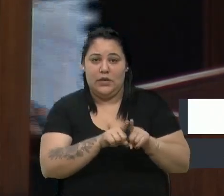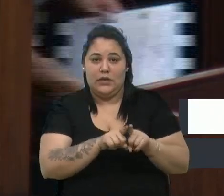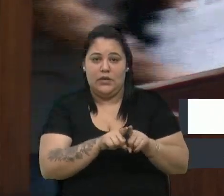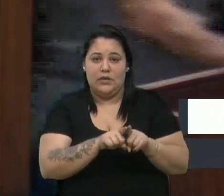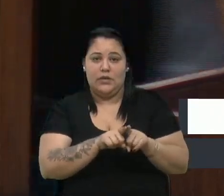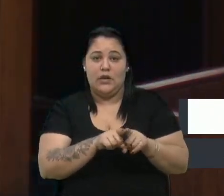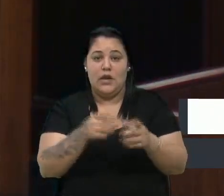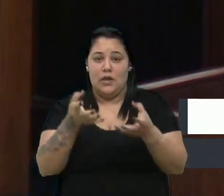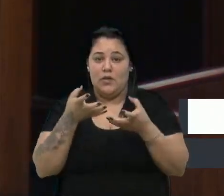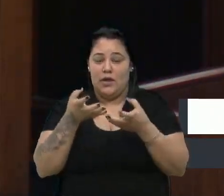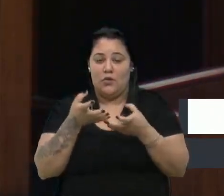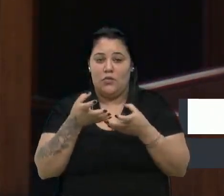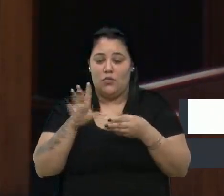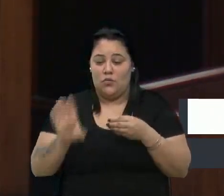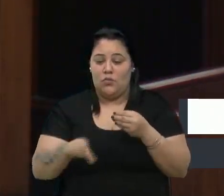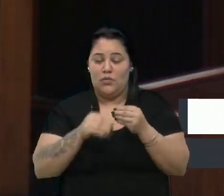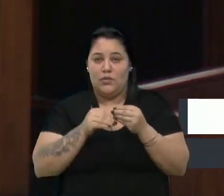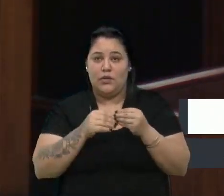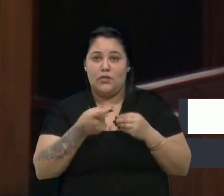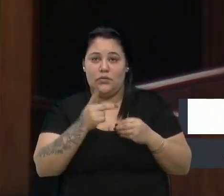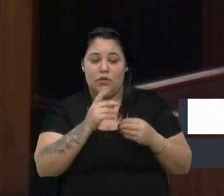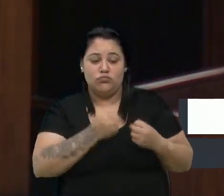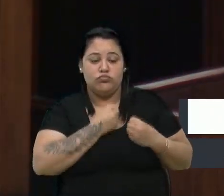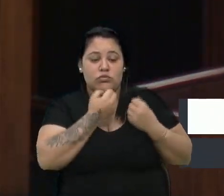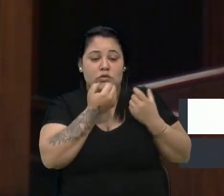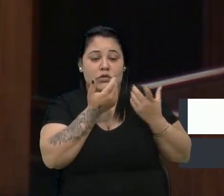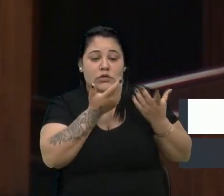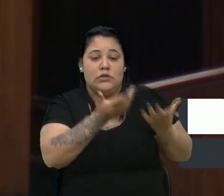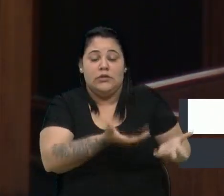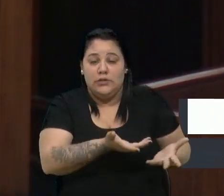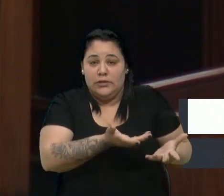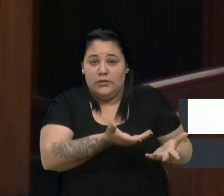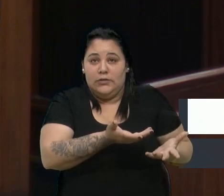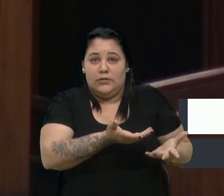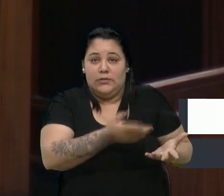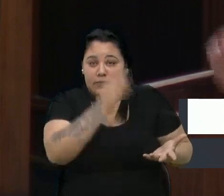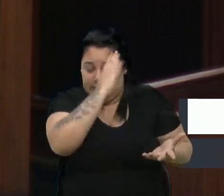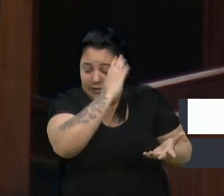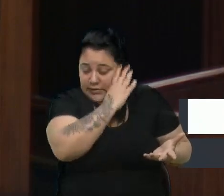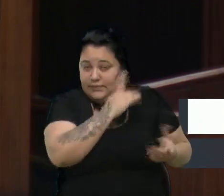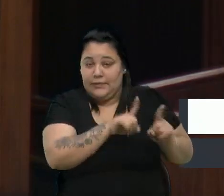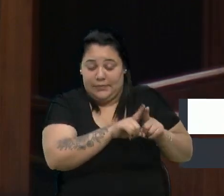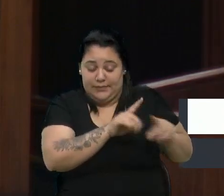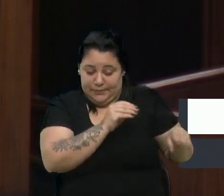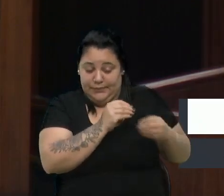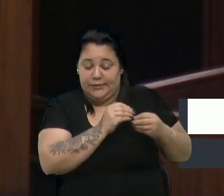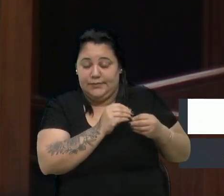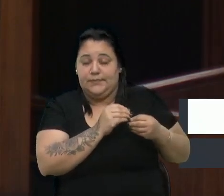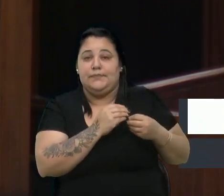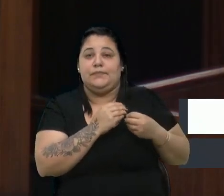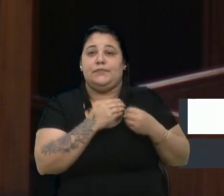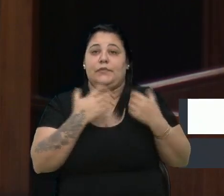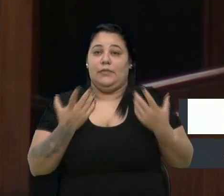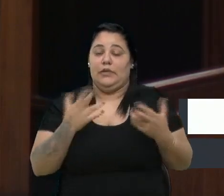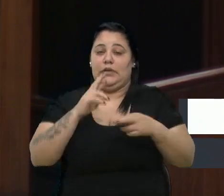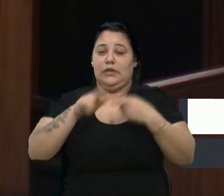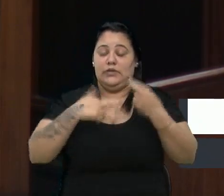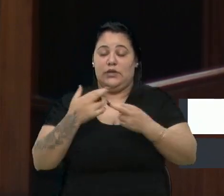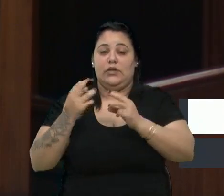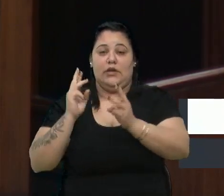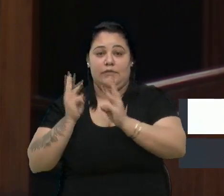me somar ao seu desabafo, vereador Adriano Bressan, que além da questão das